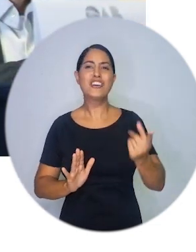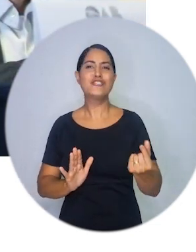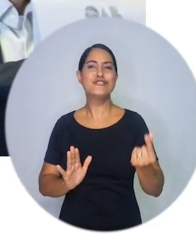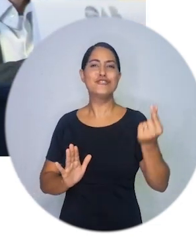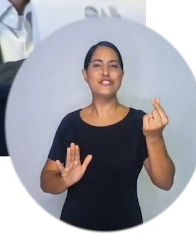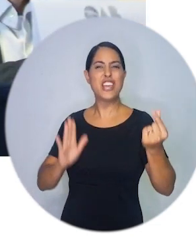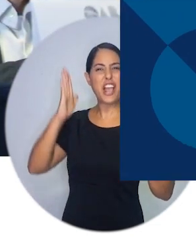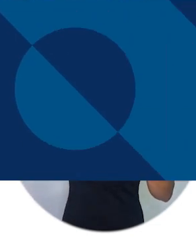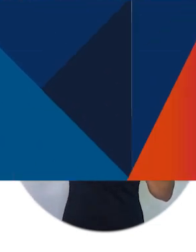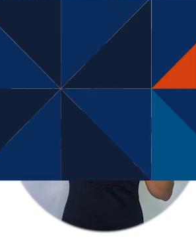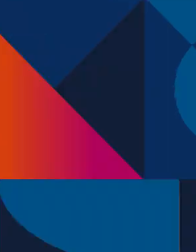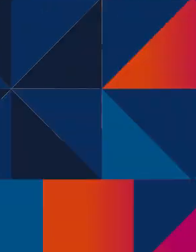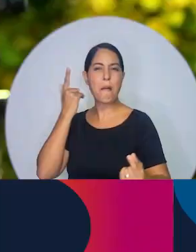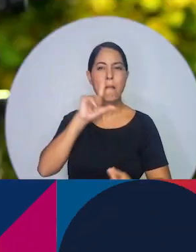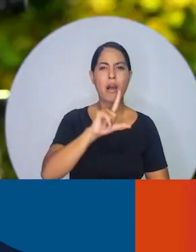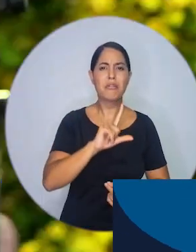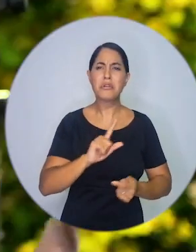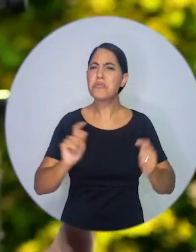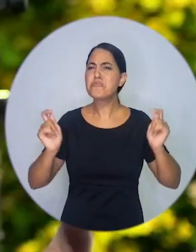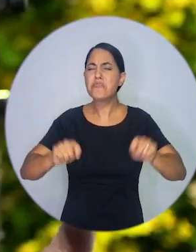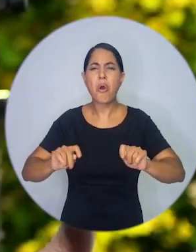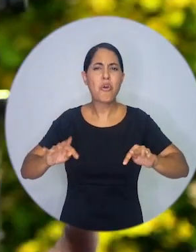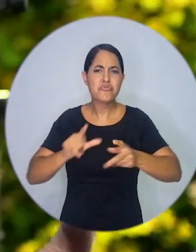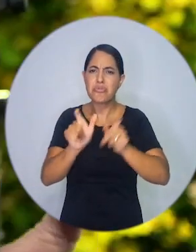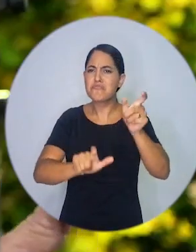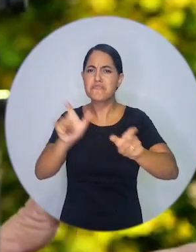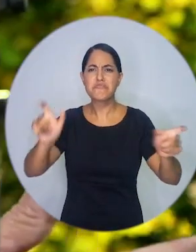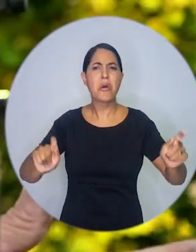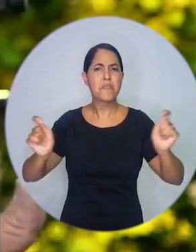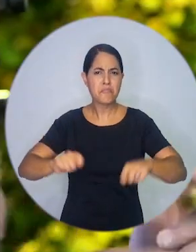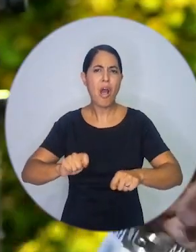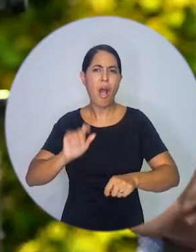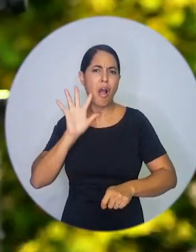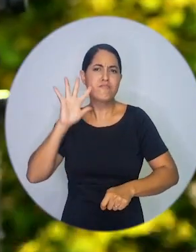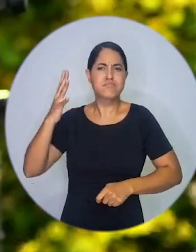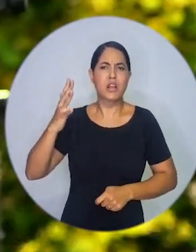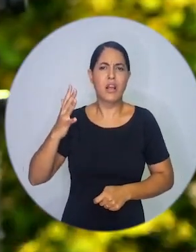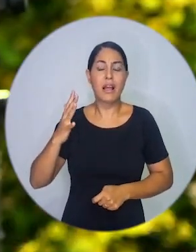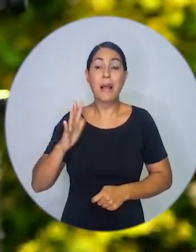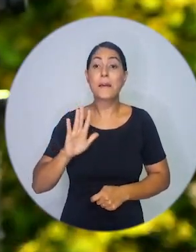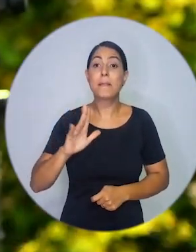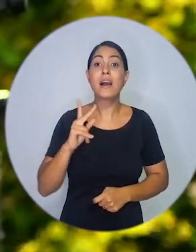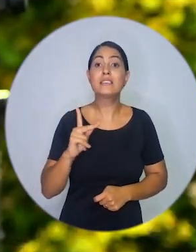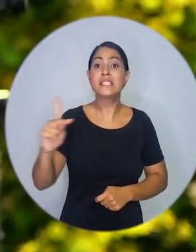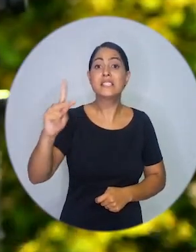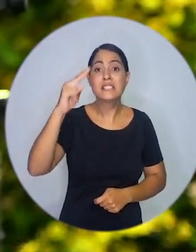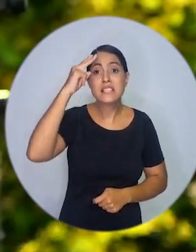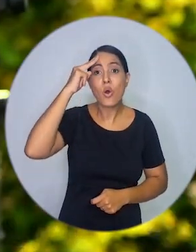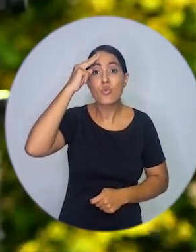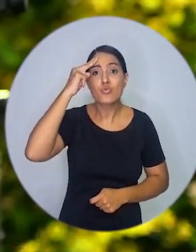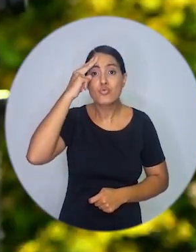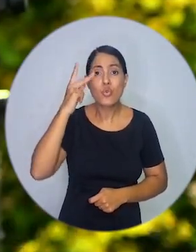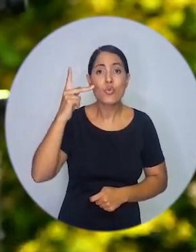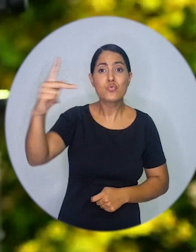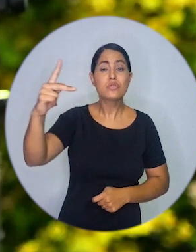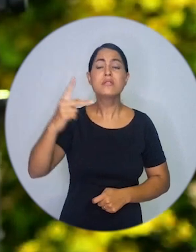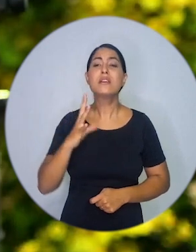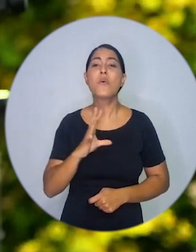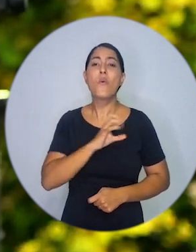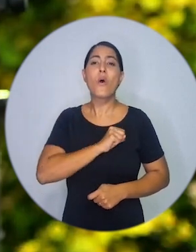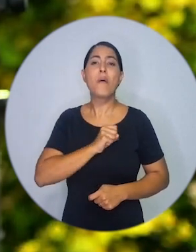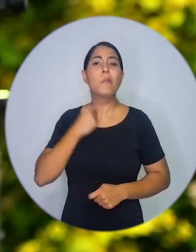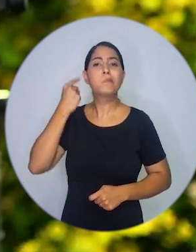ter fama. Isso pode acontecer com todos nós, mas como consequência dos seus sonhos, consequência do seu